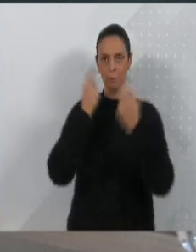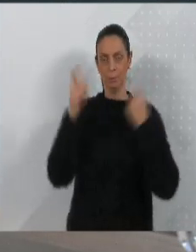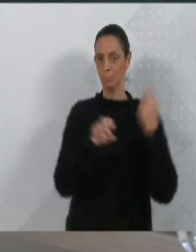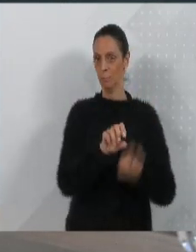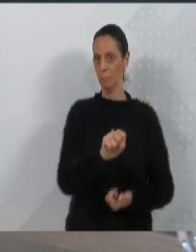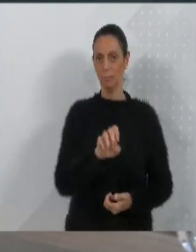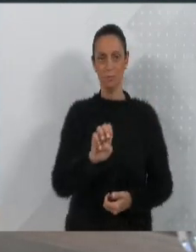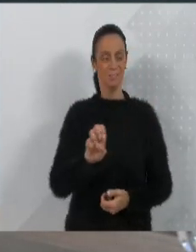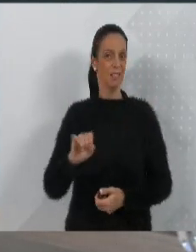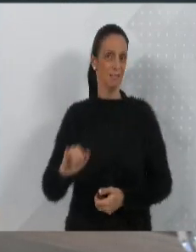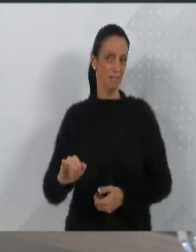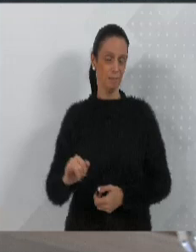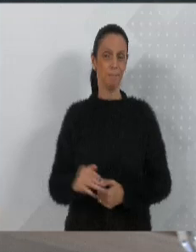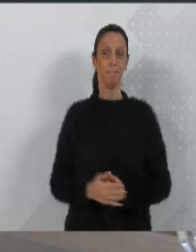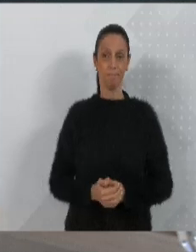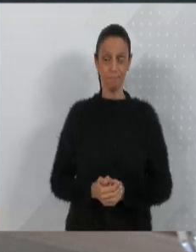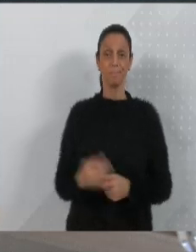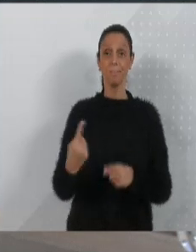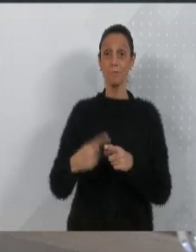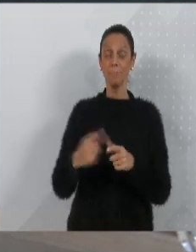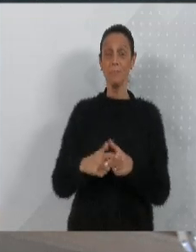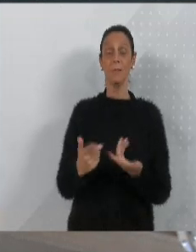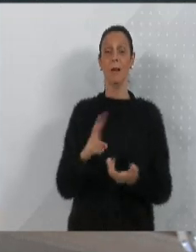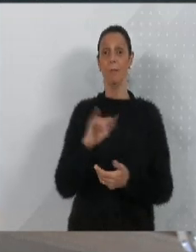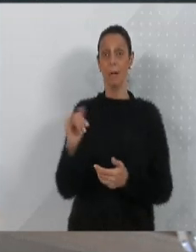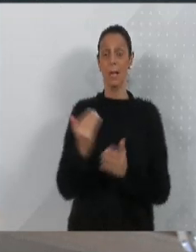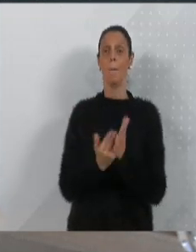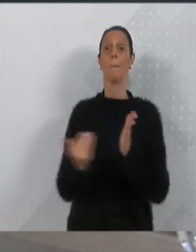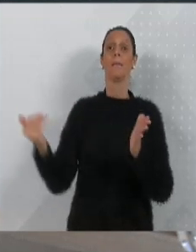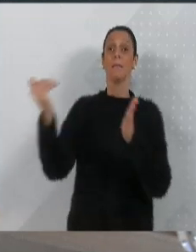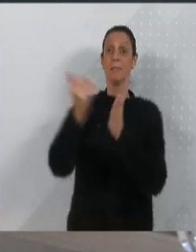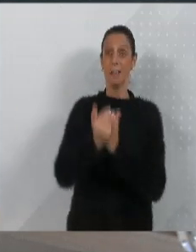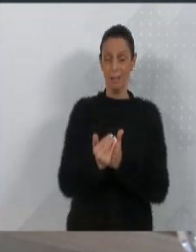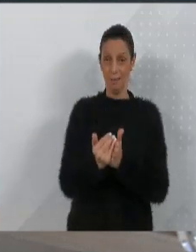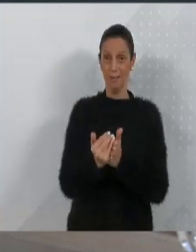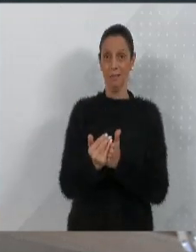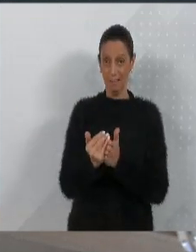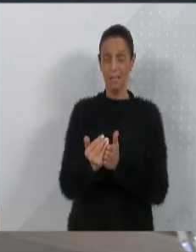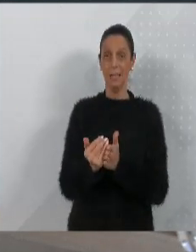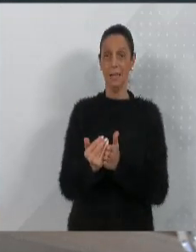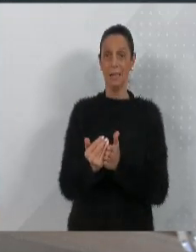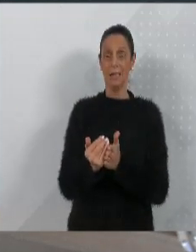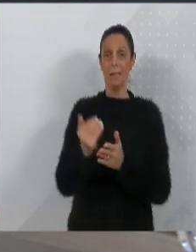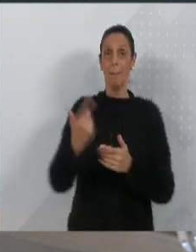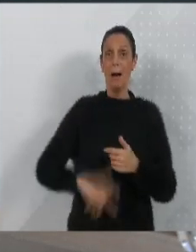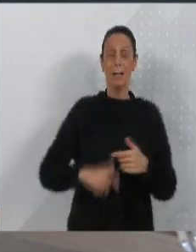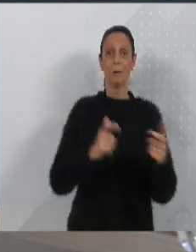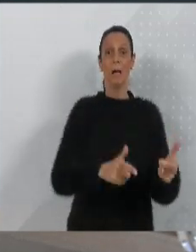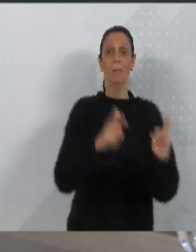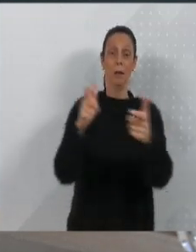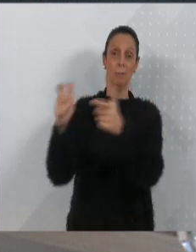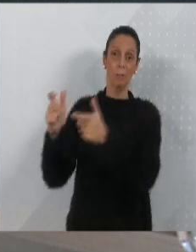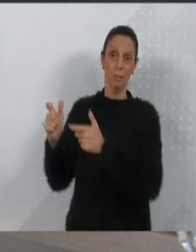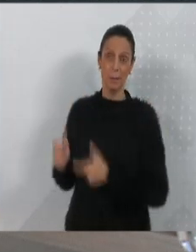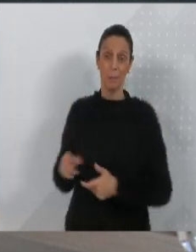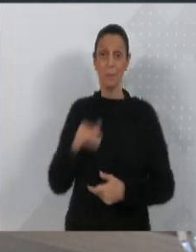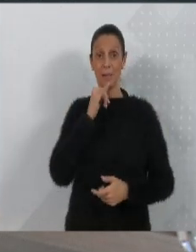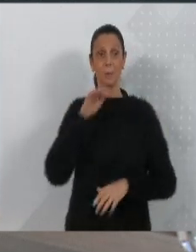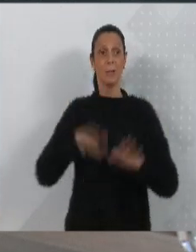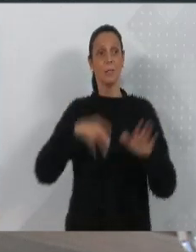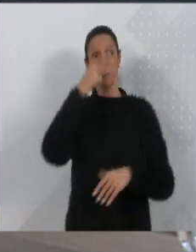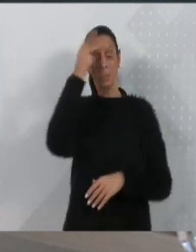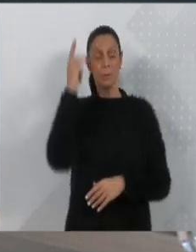estatal o aumento da máquina pública quem quer fazer tudo Vereador alemão acaba não fazendo nada direito e é esse o resultado que a gente